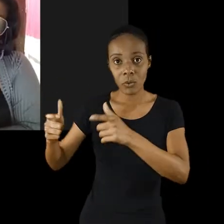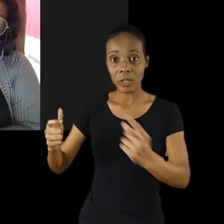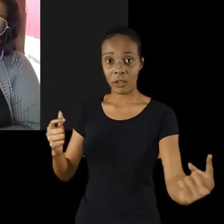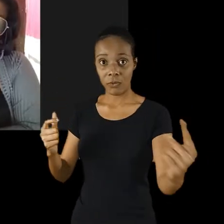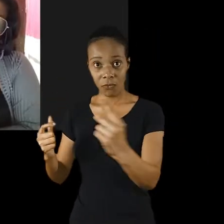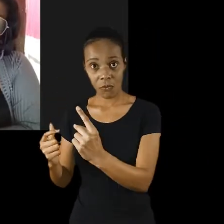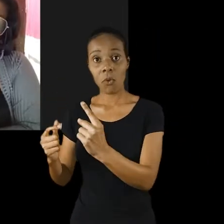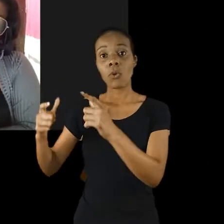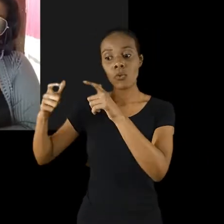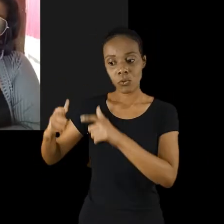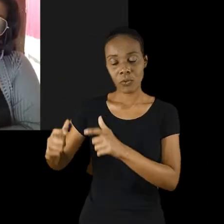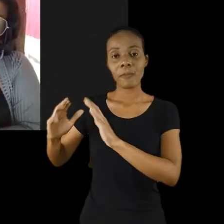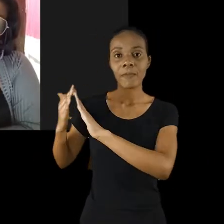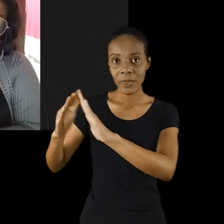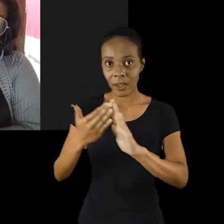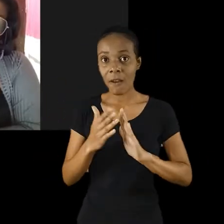transmasculinidade, foi eu.